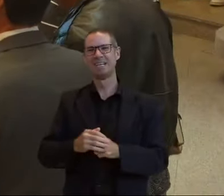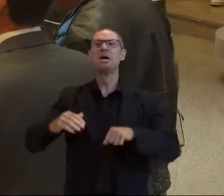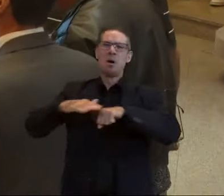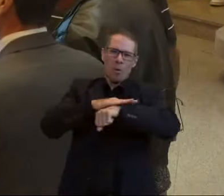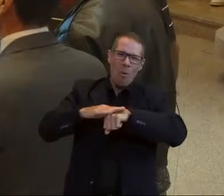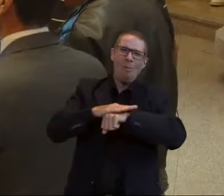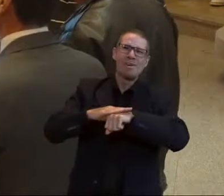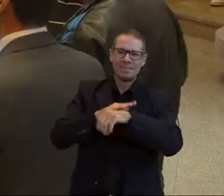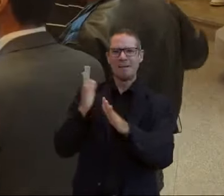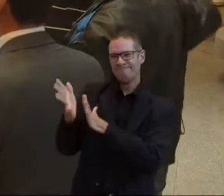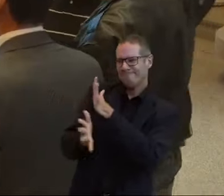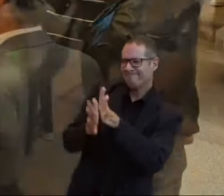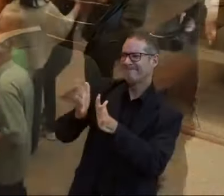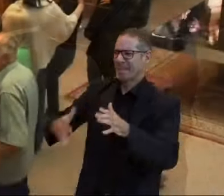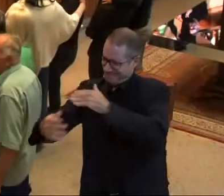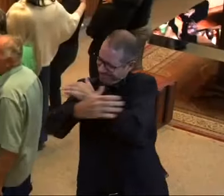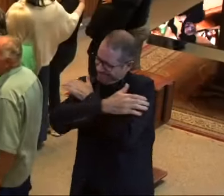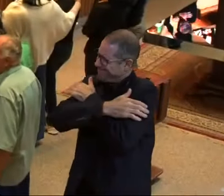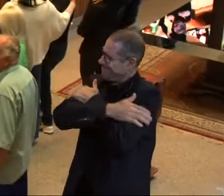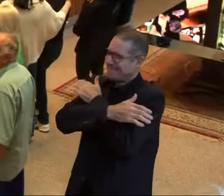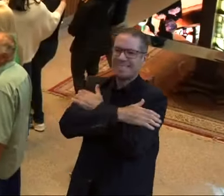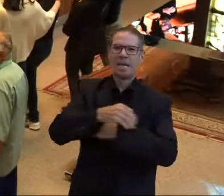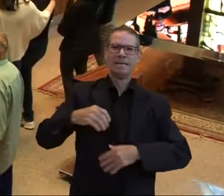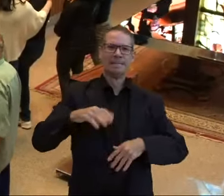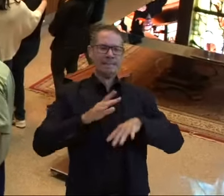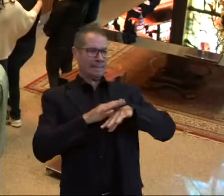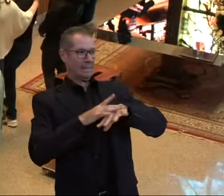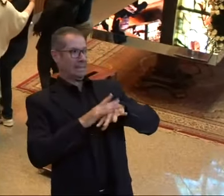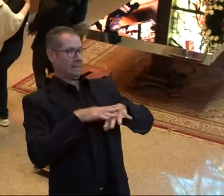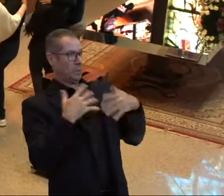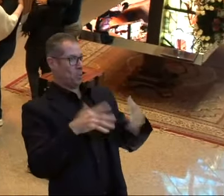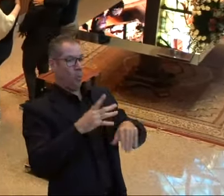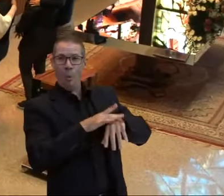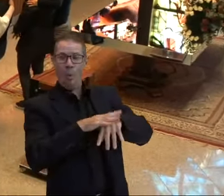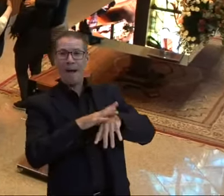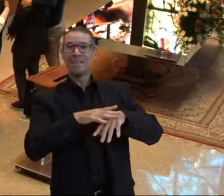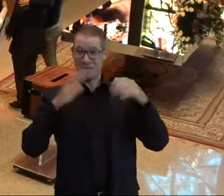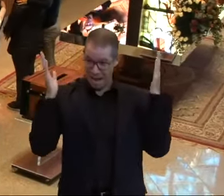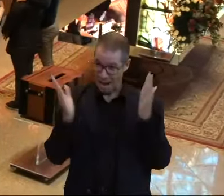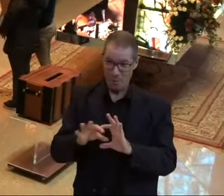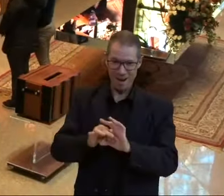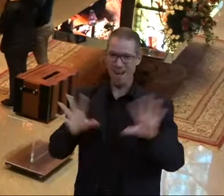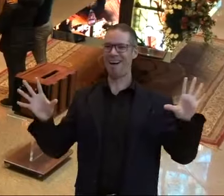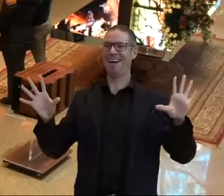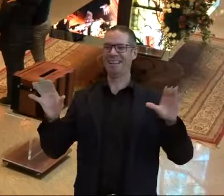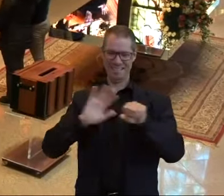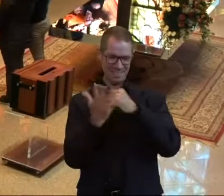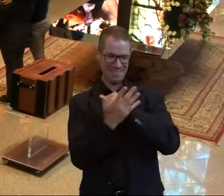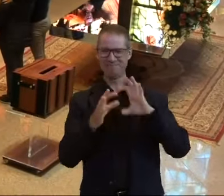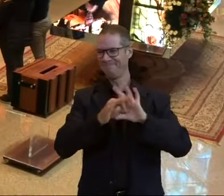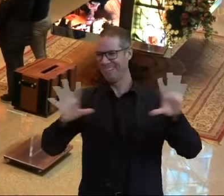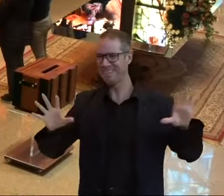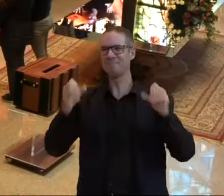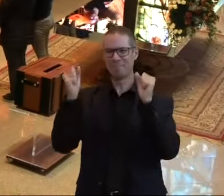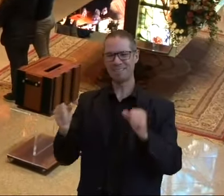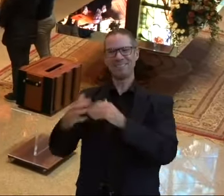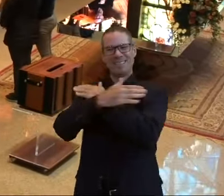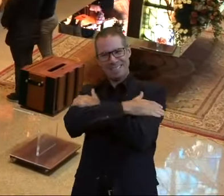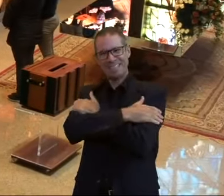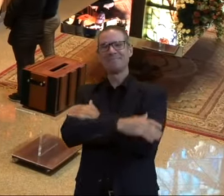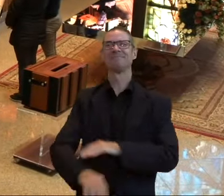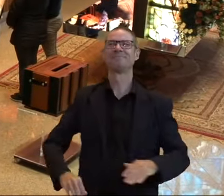conversar com as mãos, de abraçar. Eu já estava ficando doente, não é? Então agora eu estou feliz que a gente pode abraçar. Agora